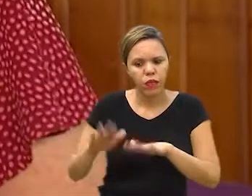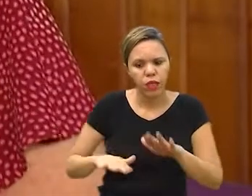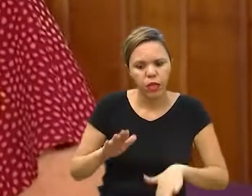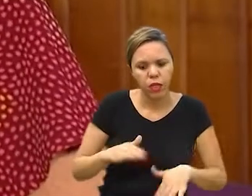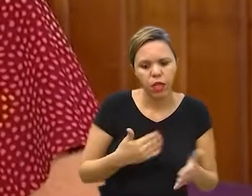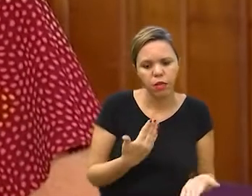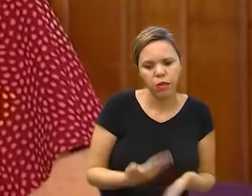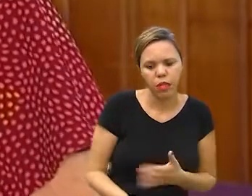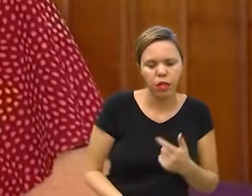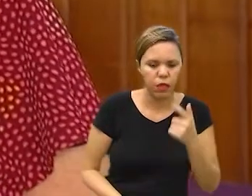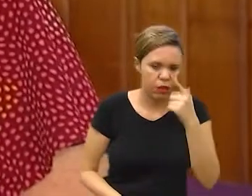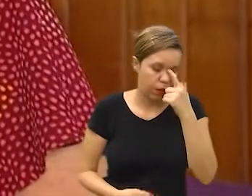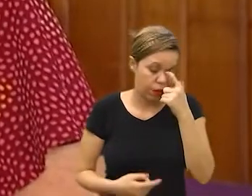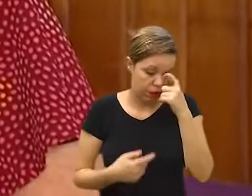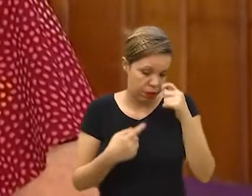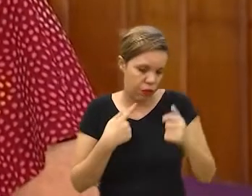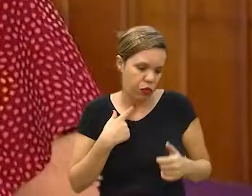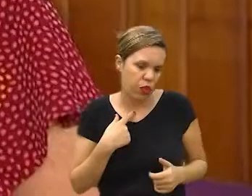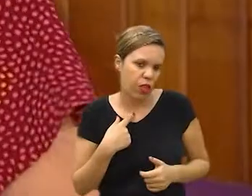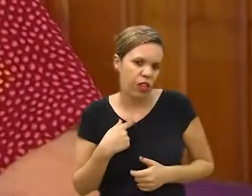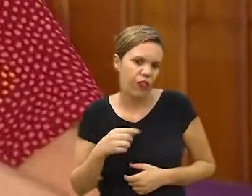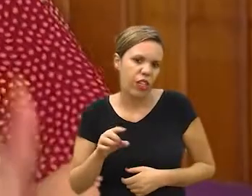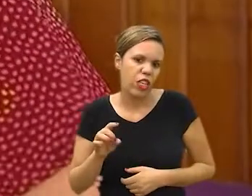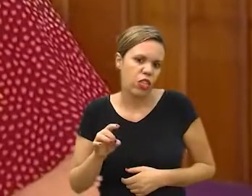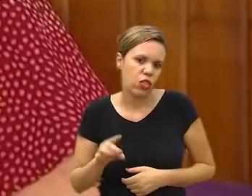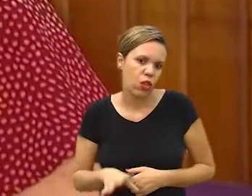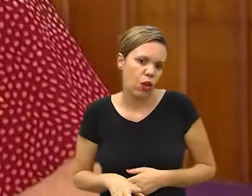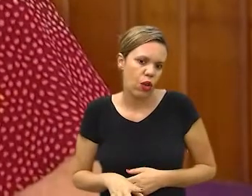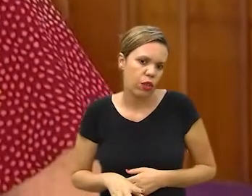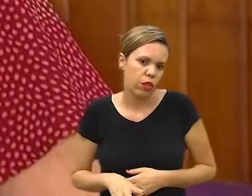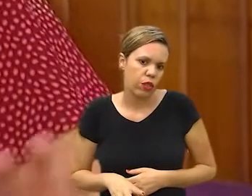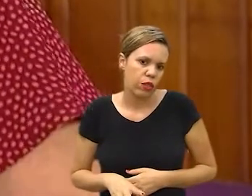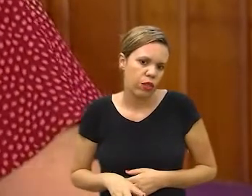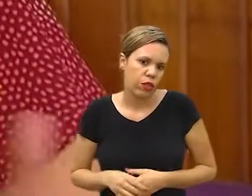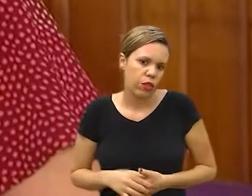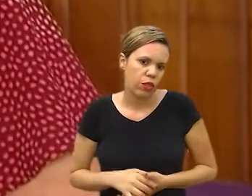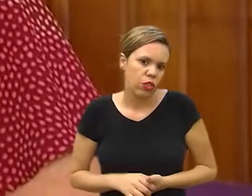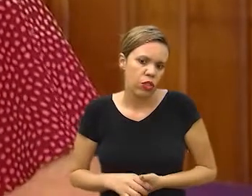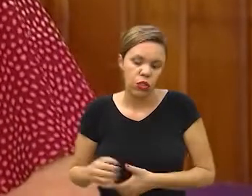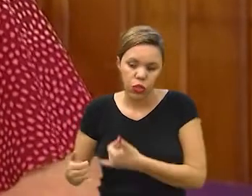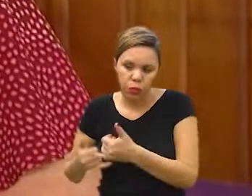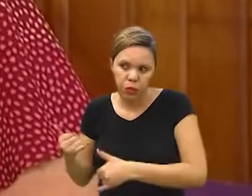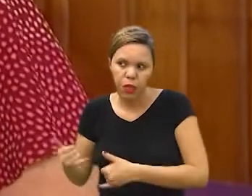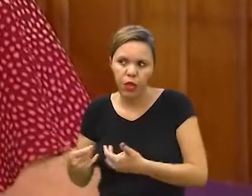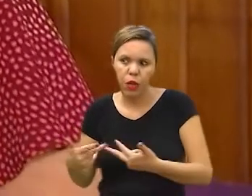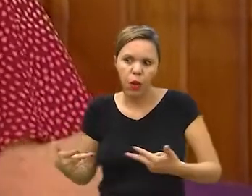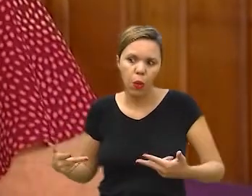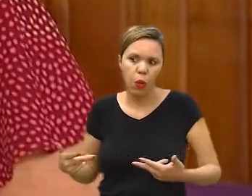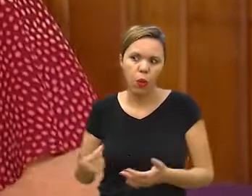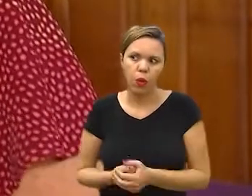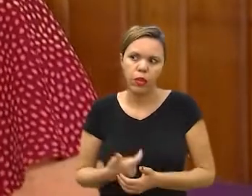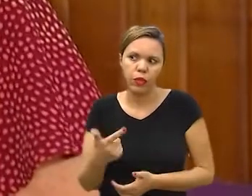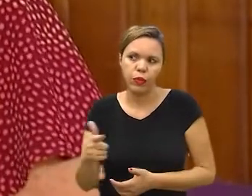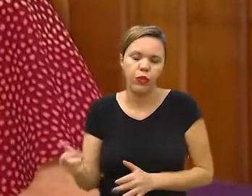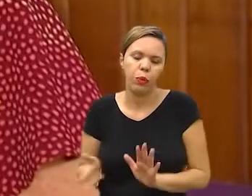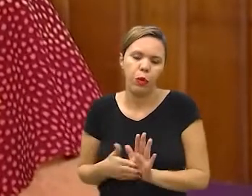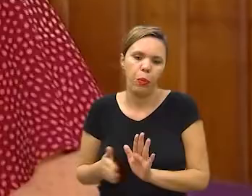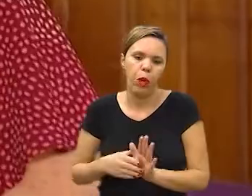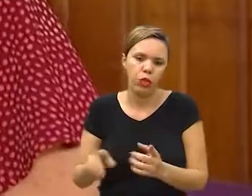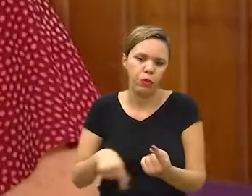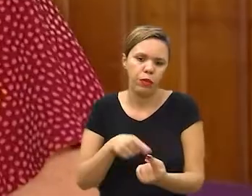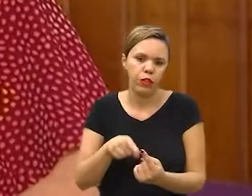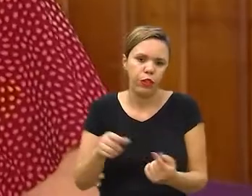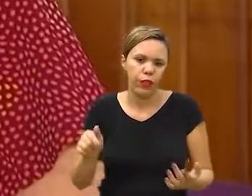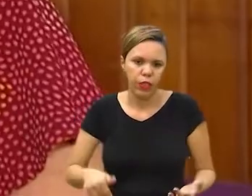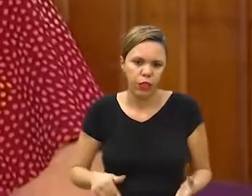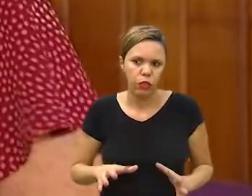perderam a vontade de ficar só brincando com brinquedos sem propósito inteligente. Que